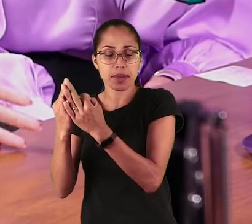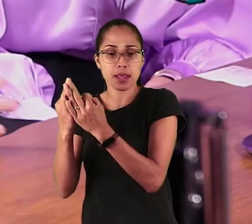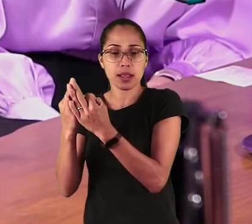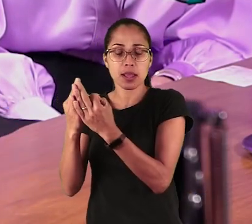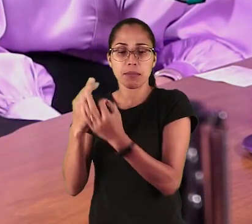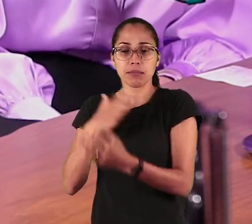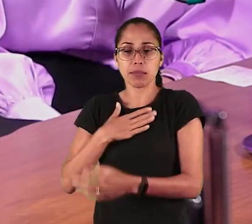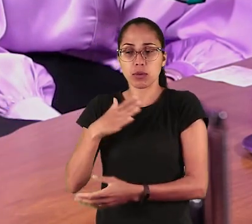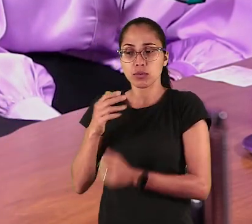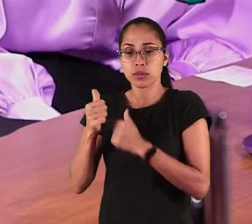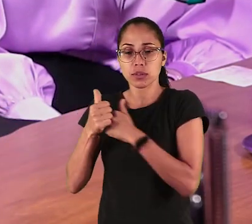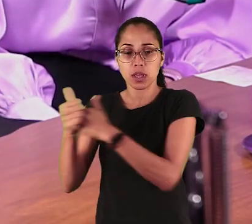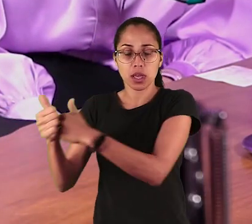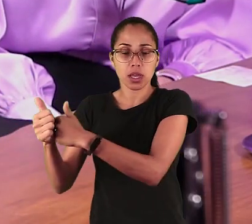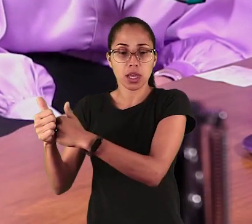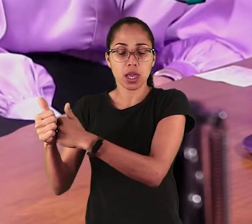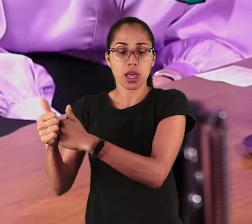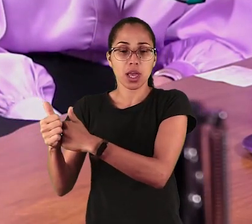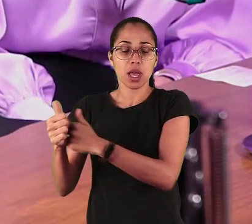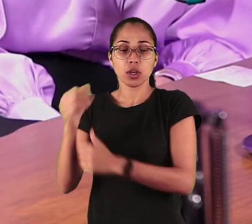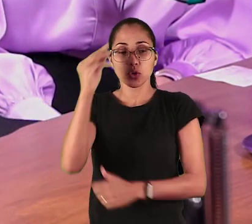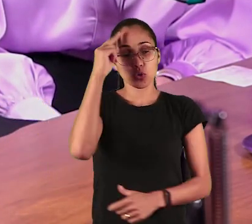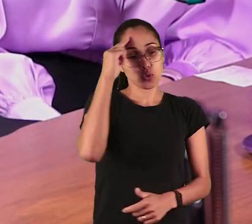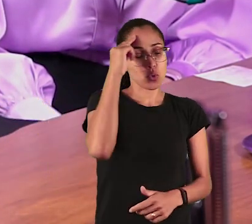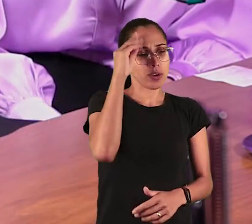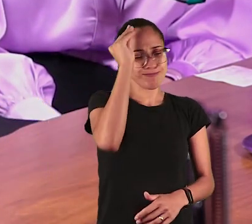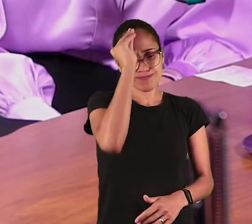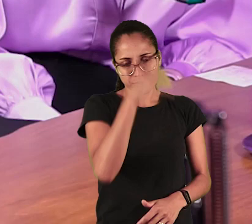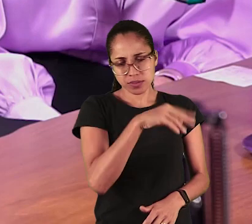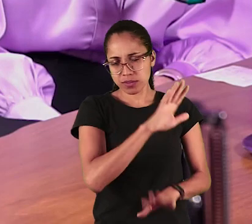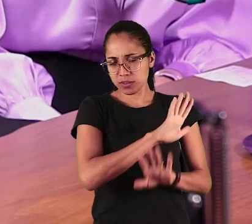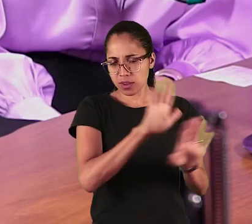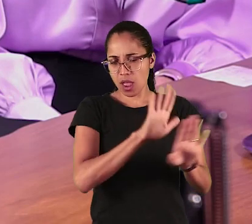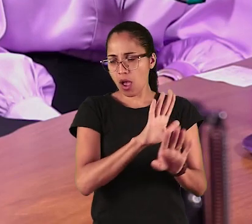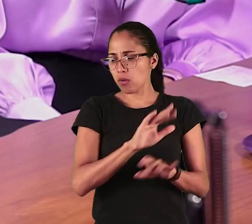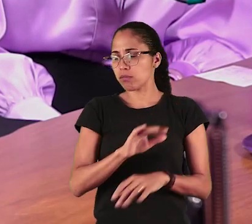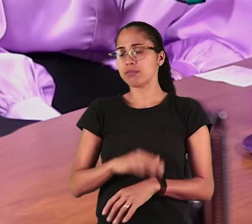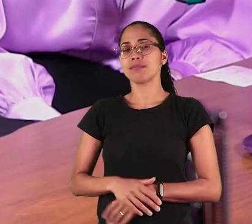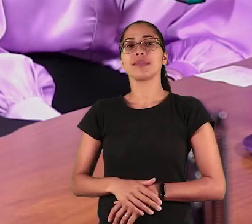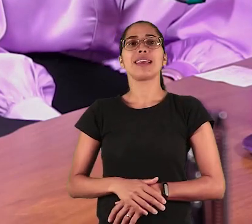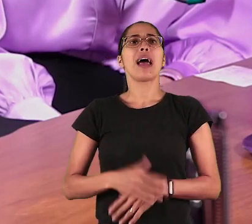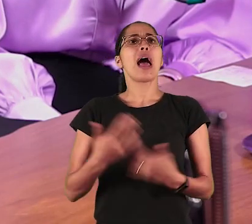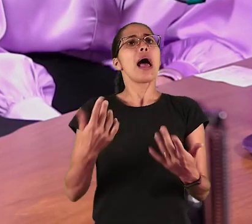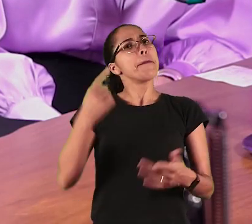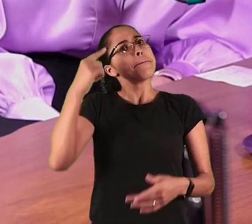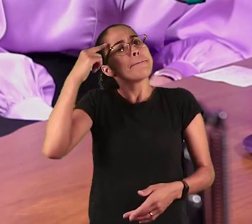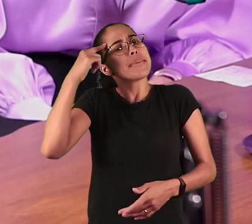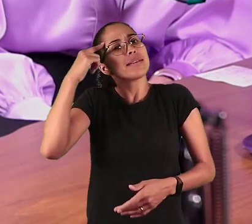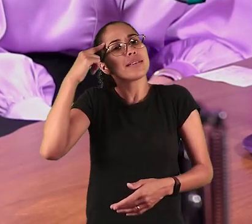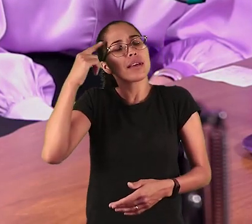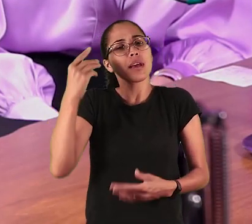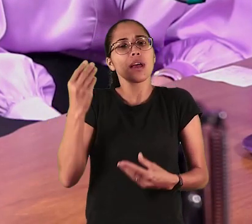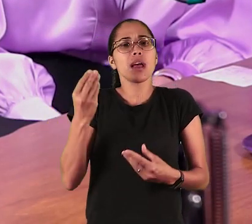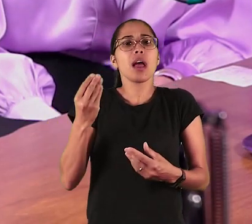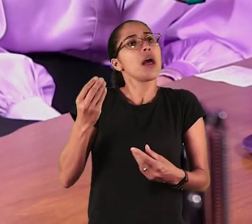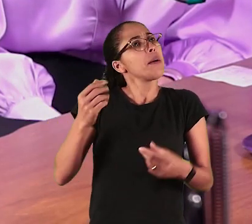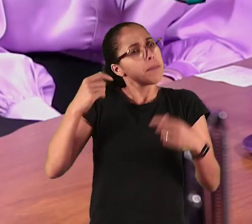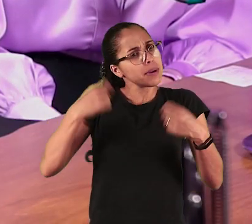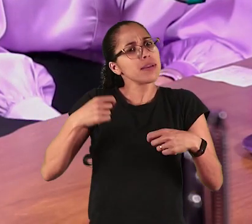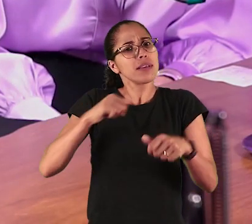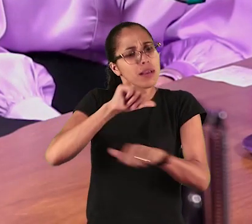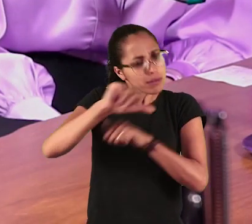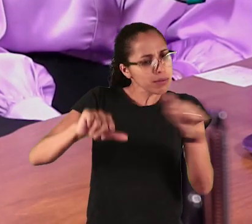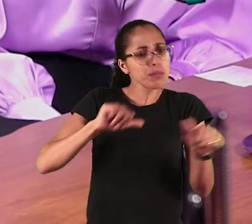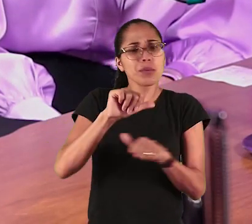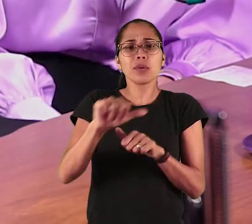um modelo tradicional abrir meu é um dos meus sonhos e falei gente por que não ser disruptível e fazer as coisas funcionarem no